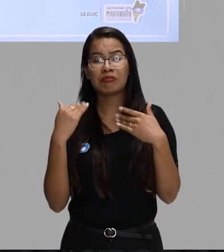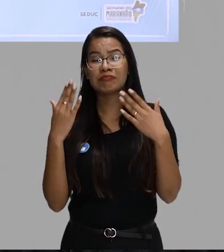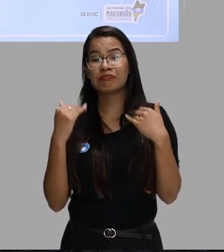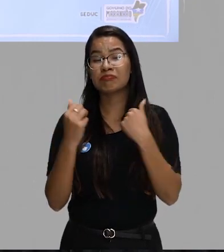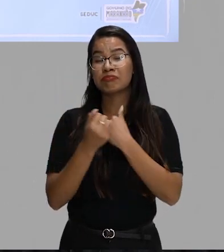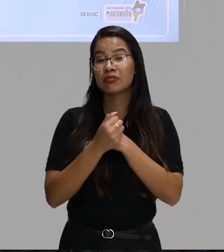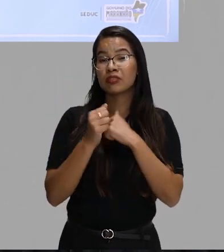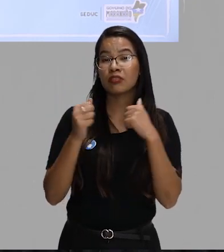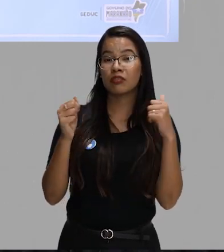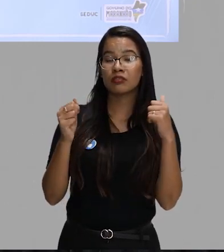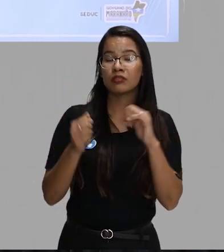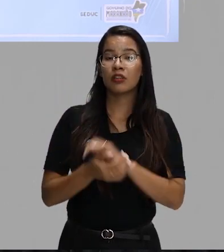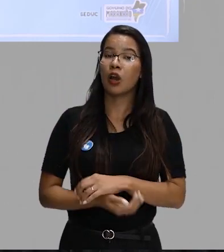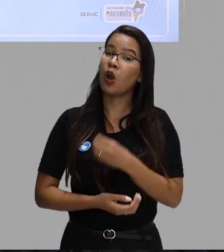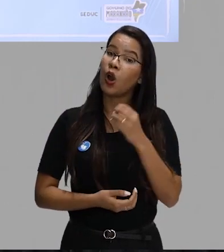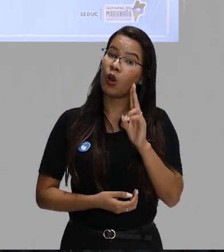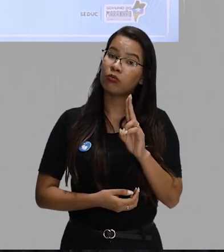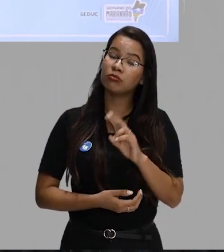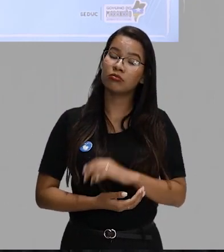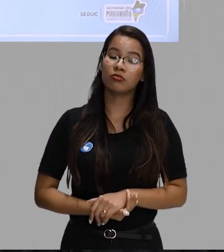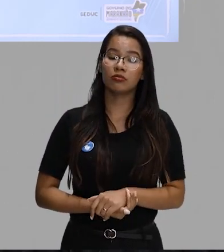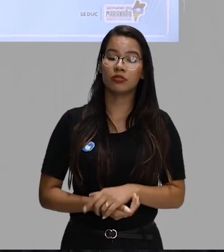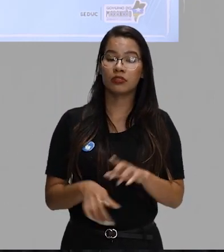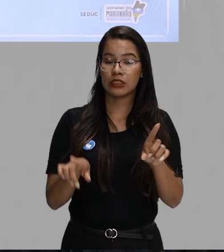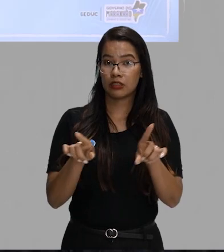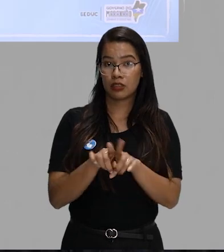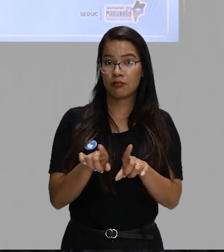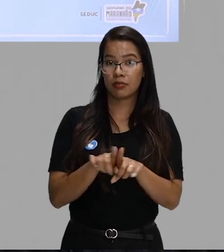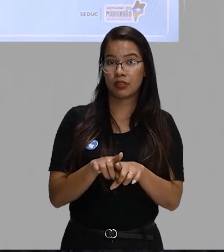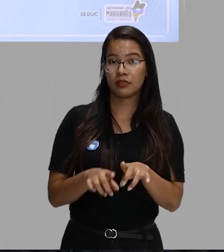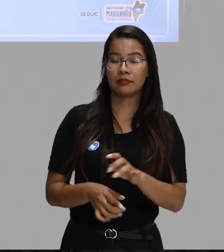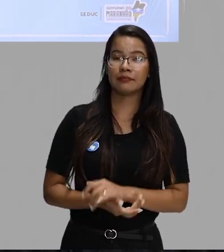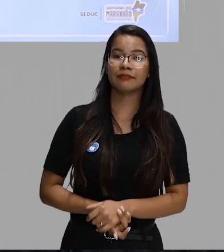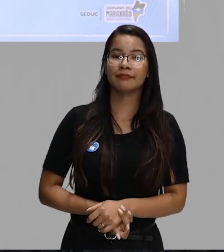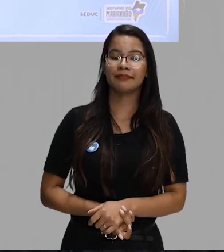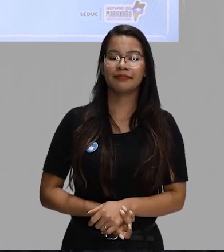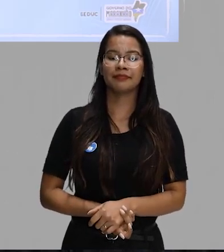Ok? Ou também, né,